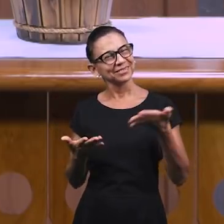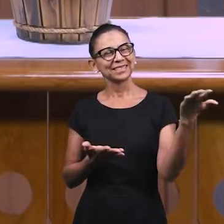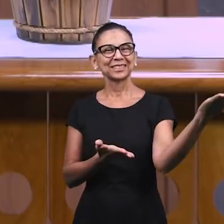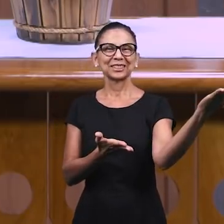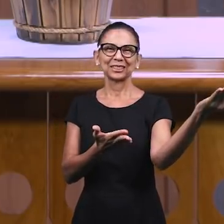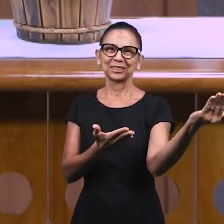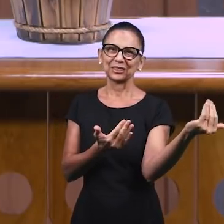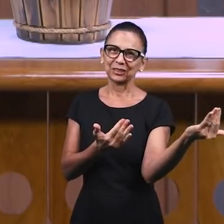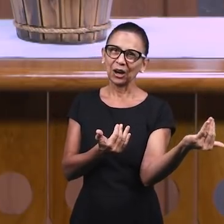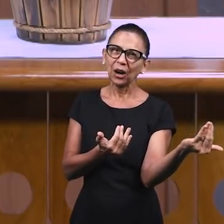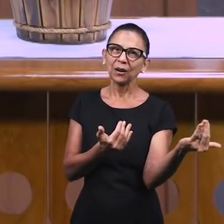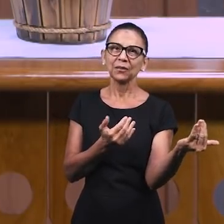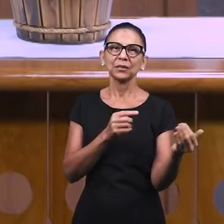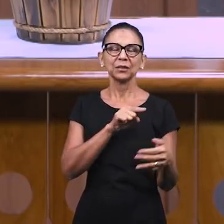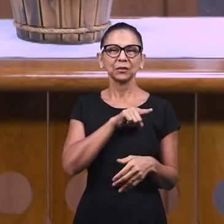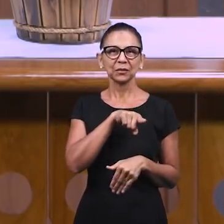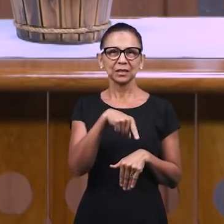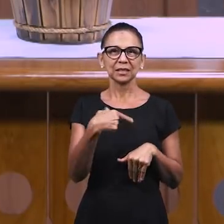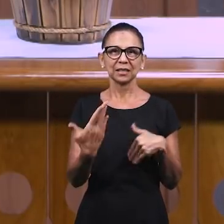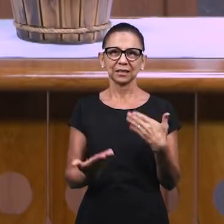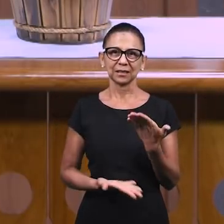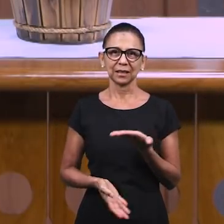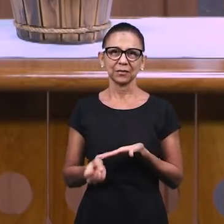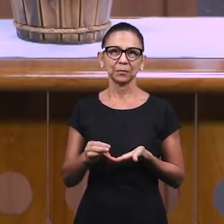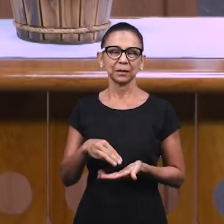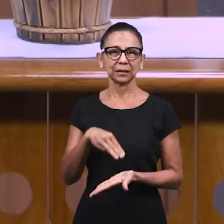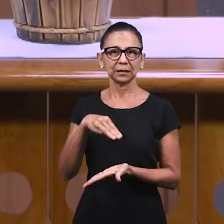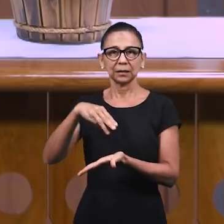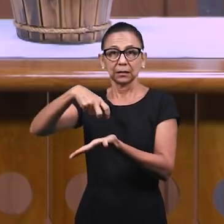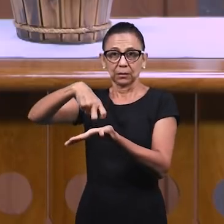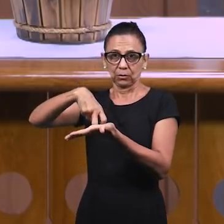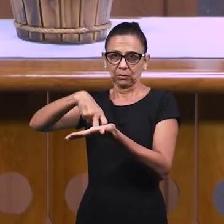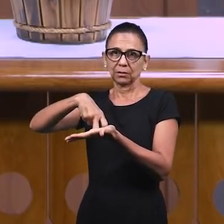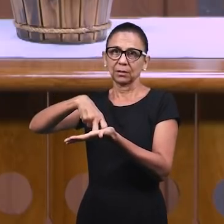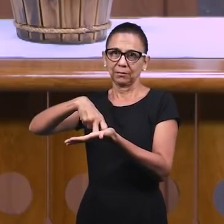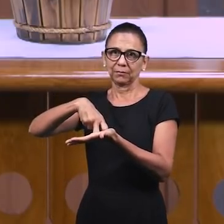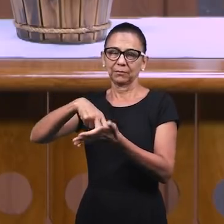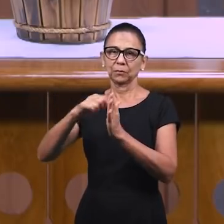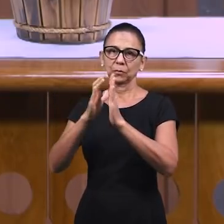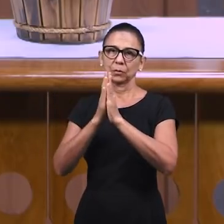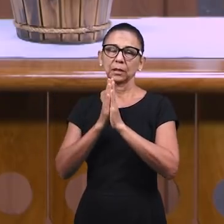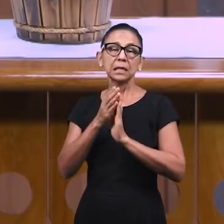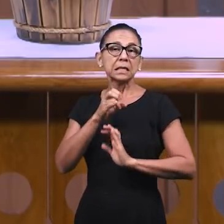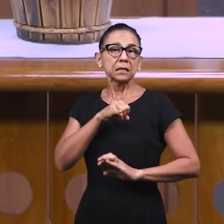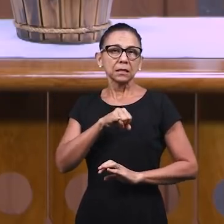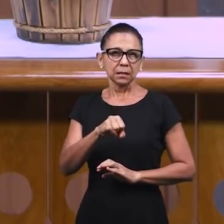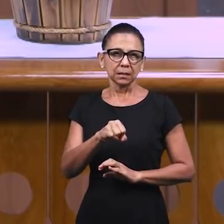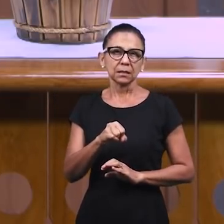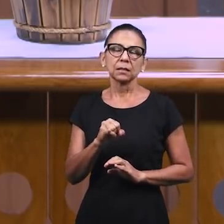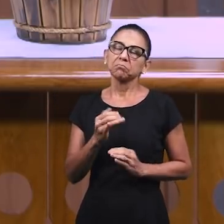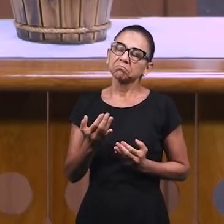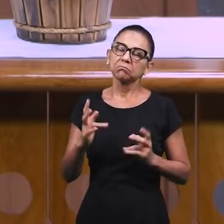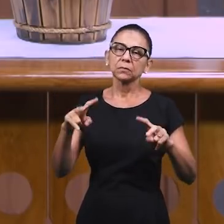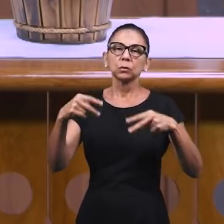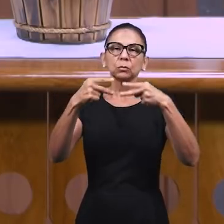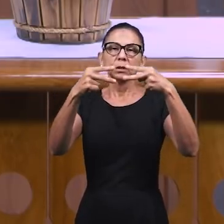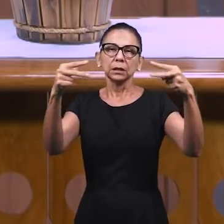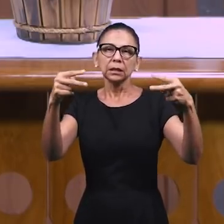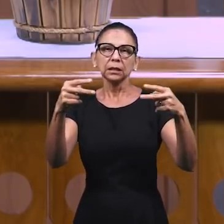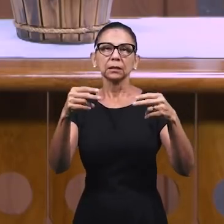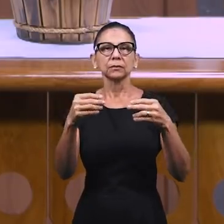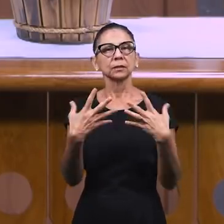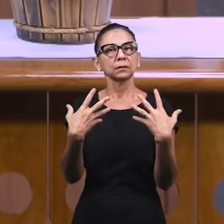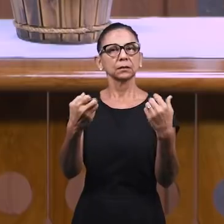jovem, você que é membro da Igreja Cristã Maranata, a se colocar de joelhos agora para esta oração. Se porventura você recebeu um link, você está nos